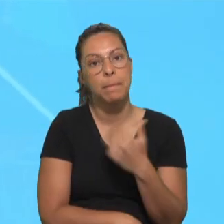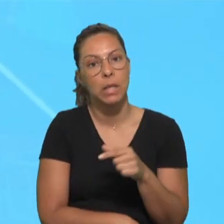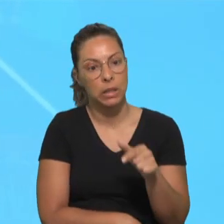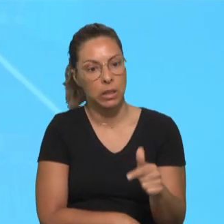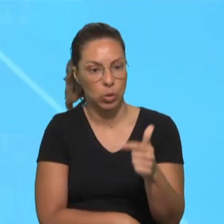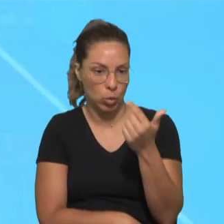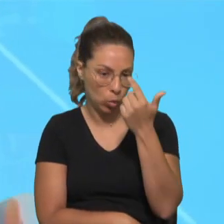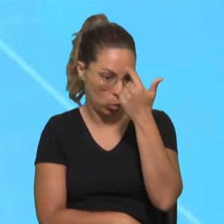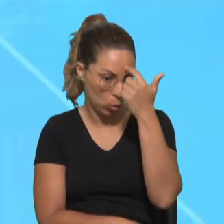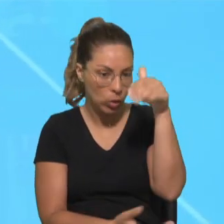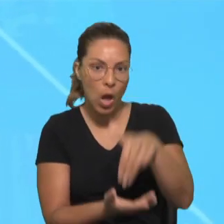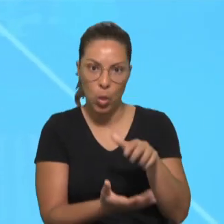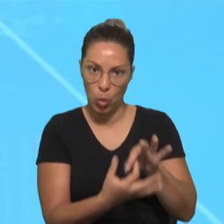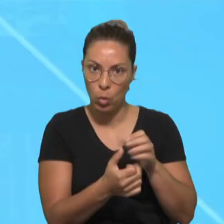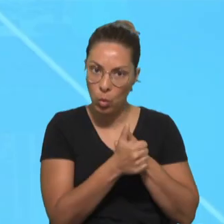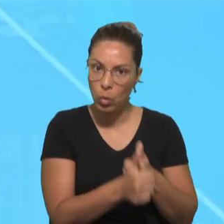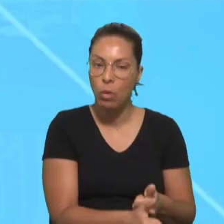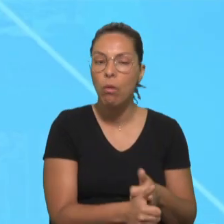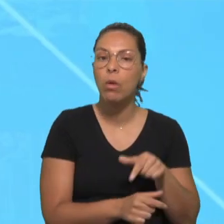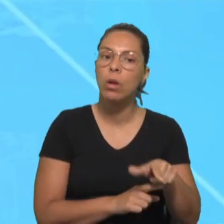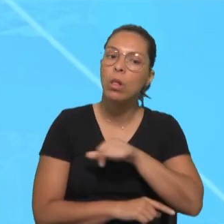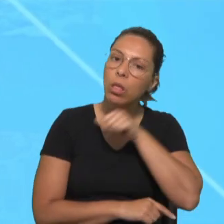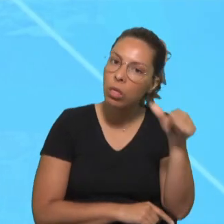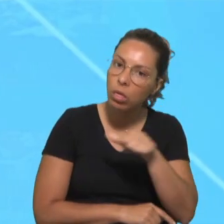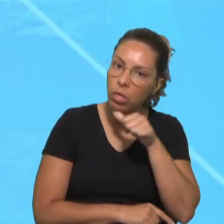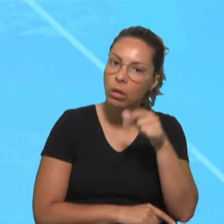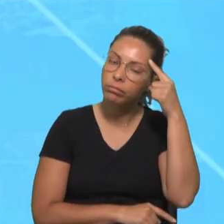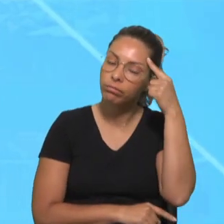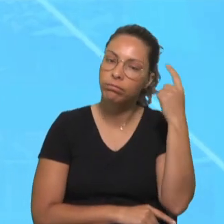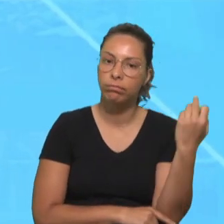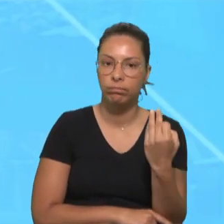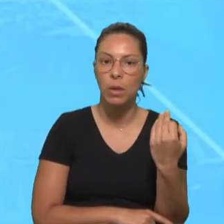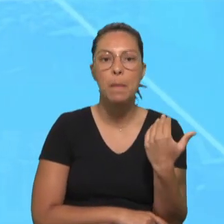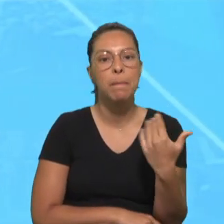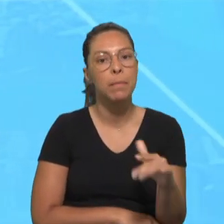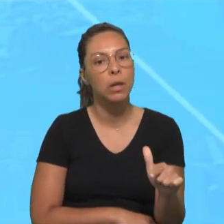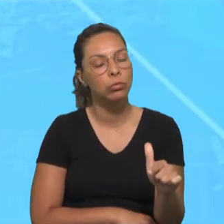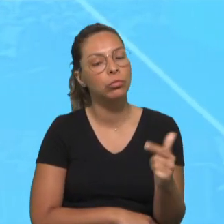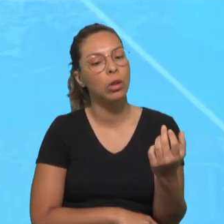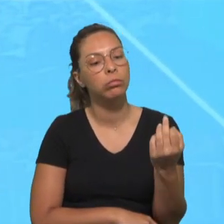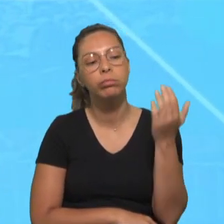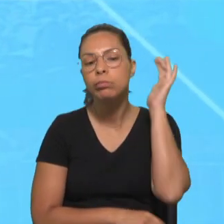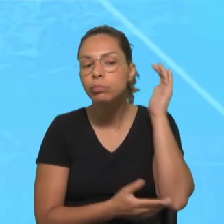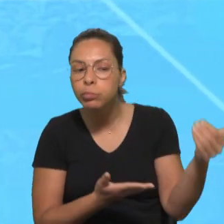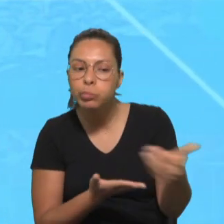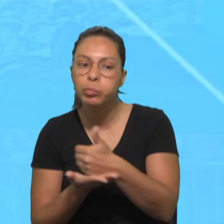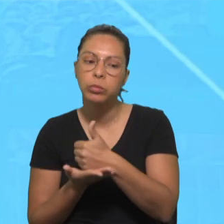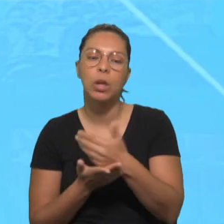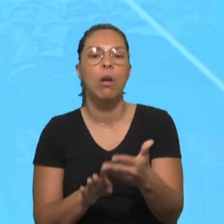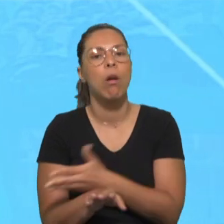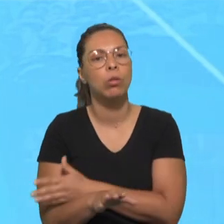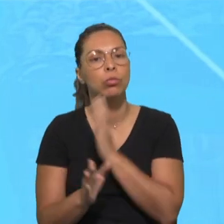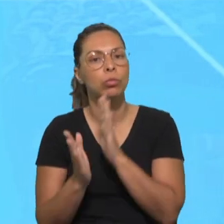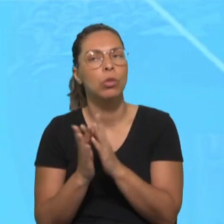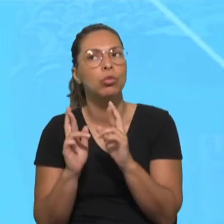resultados que eles irão comentar, dos resultados do inquérito, mas também ouvi-los, estar à escuta do que é que eles esperam das cooperadoras